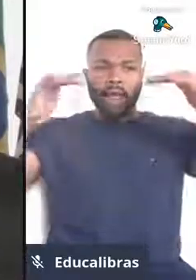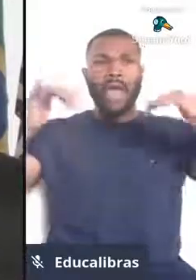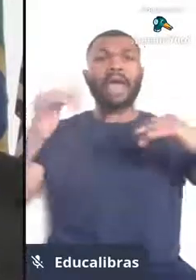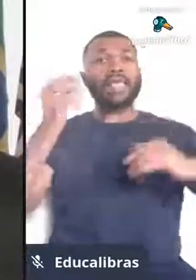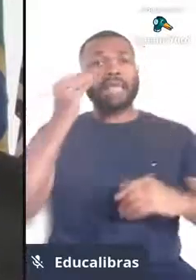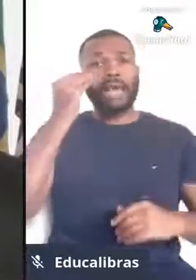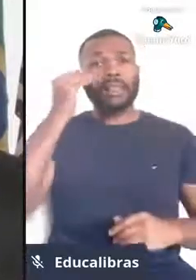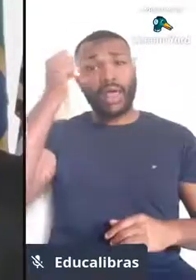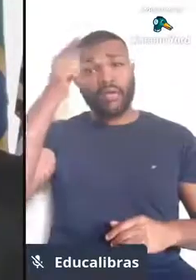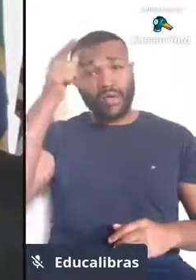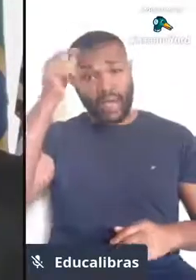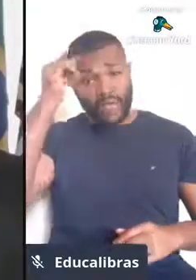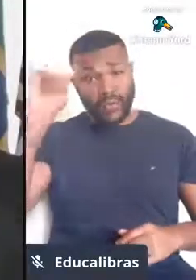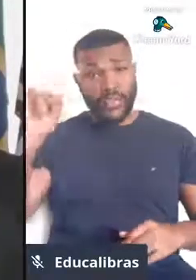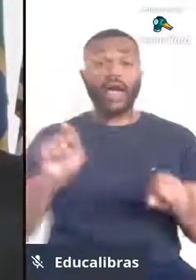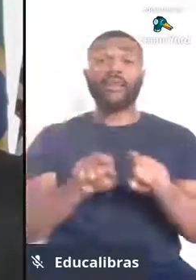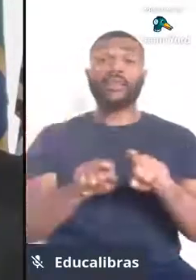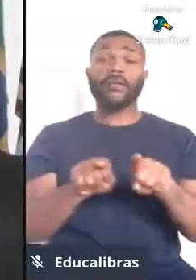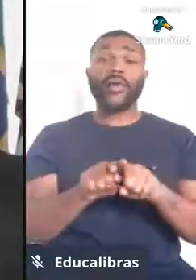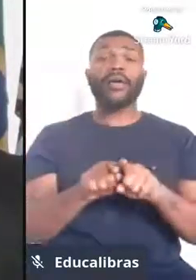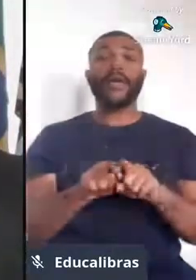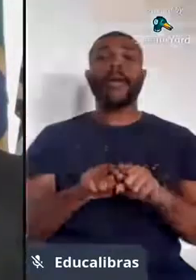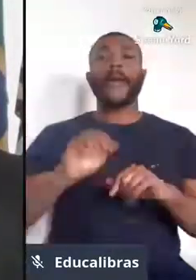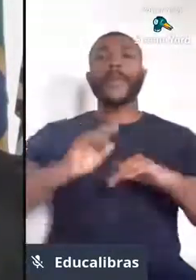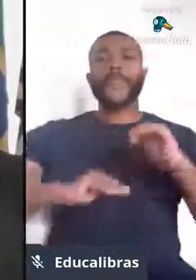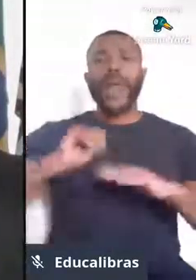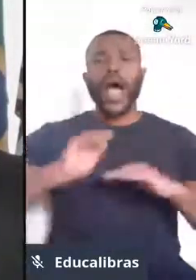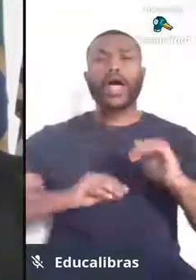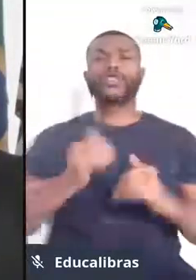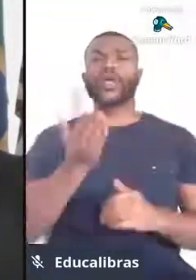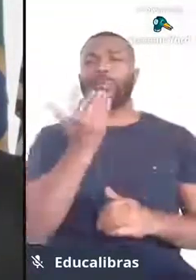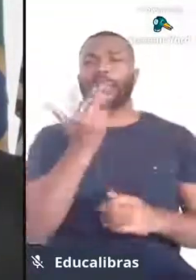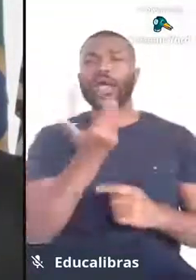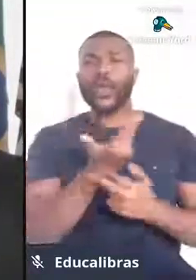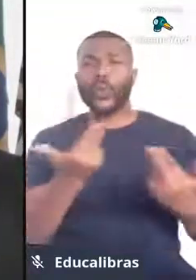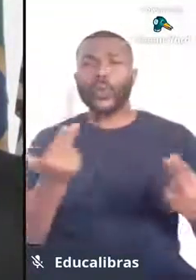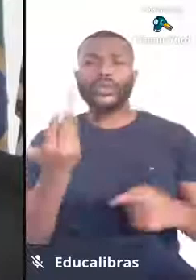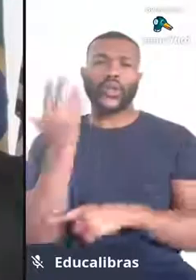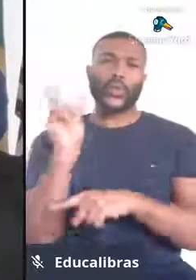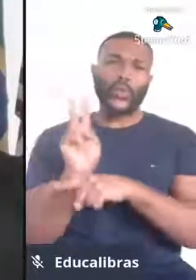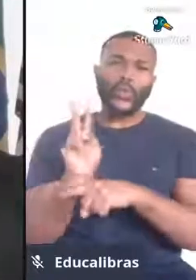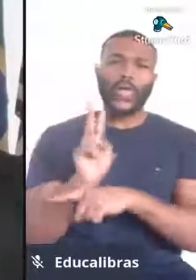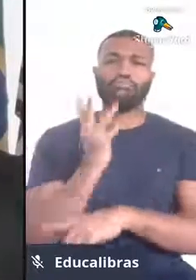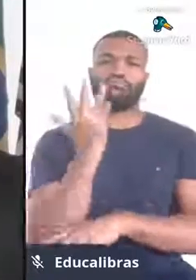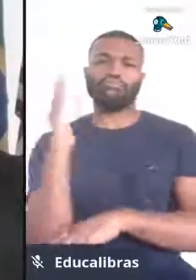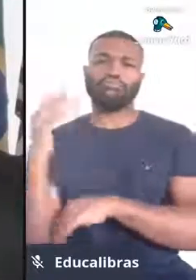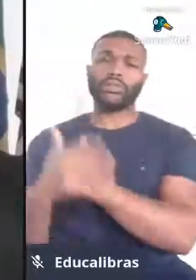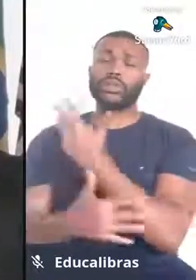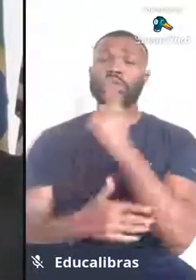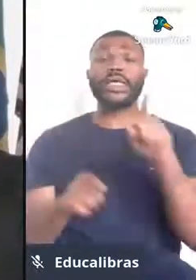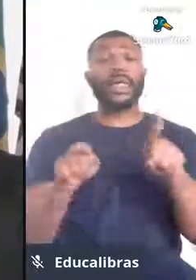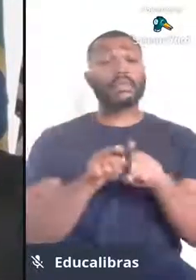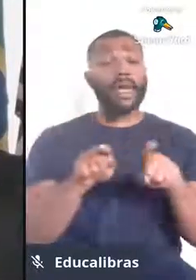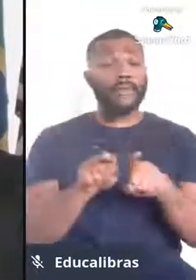e preservação do meio ambiente. E a última era auxiliar na promoção internacional da cidade de São